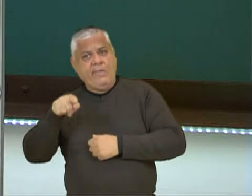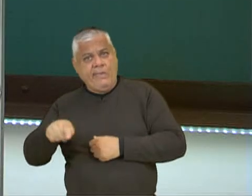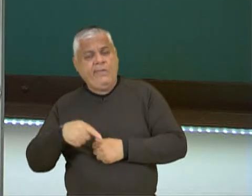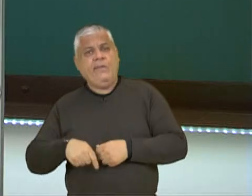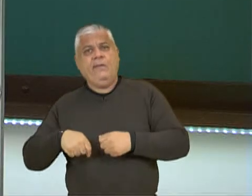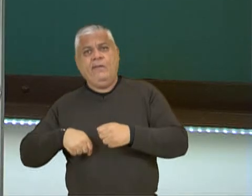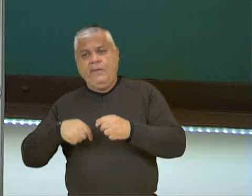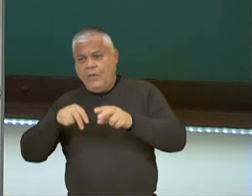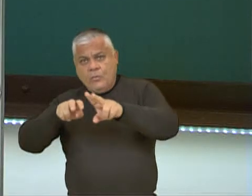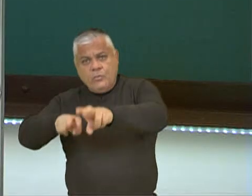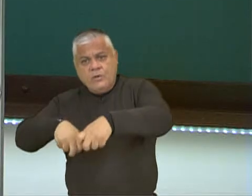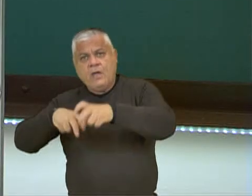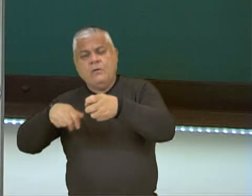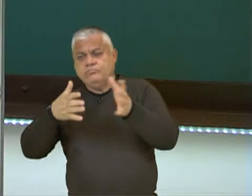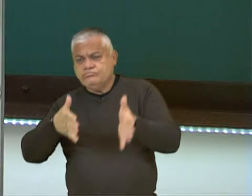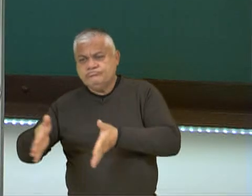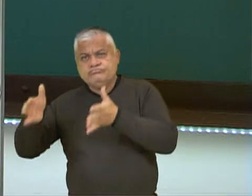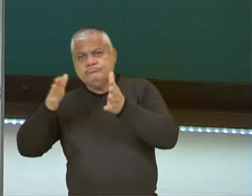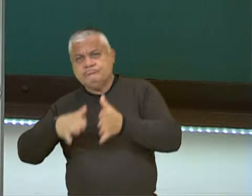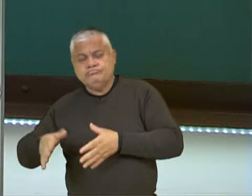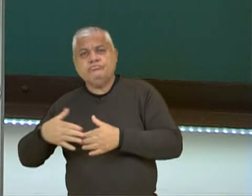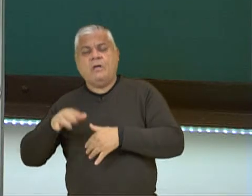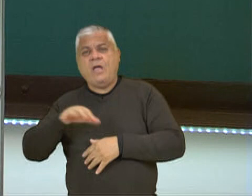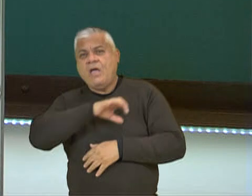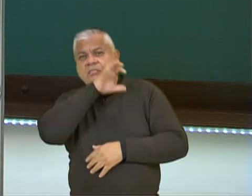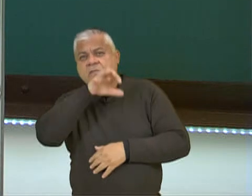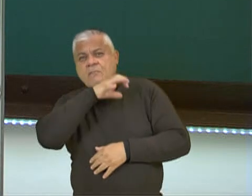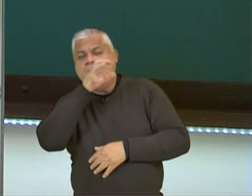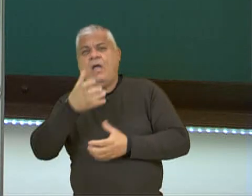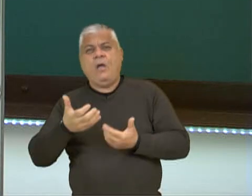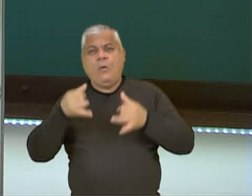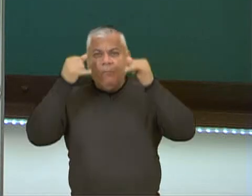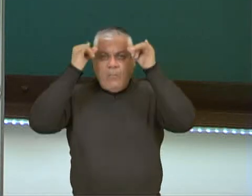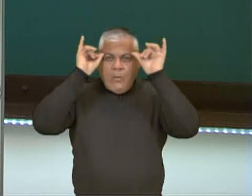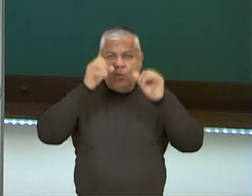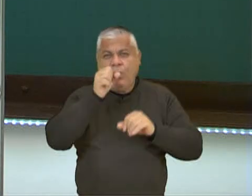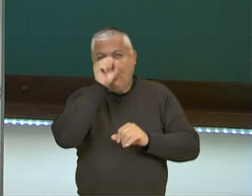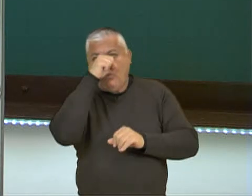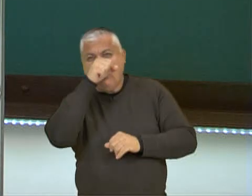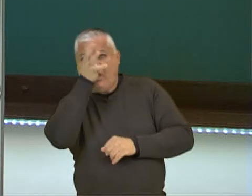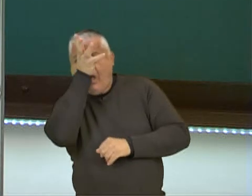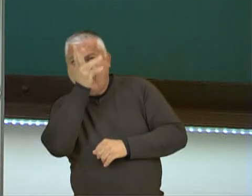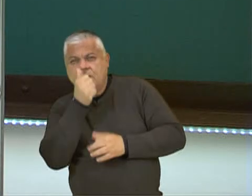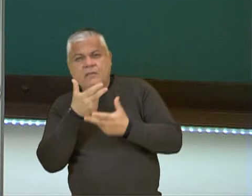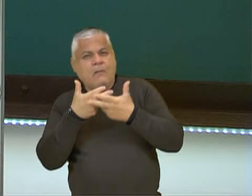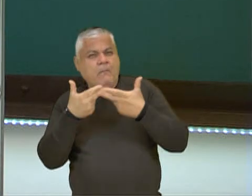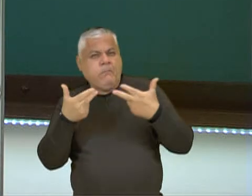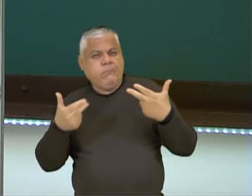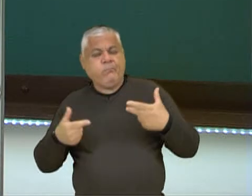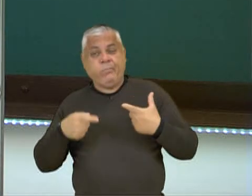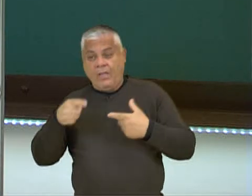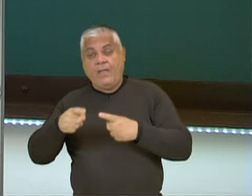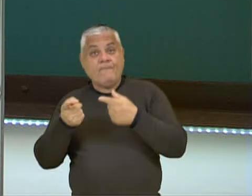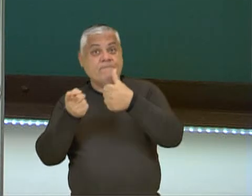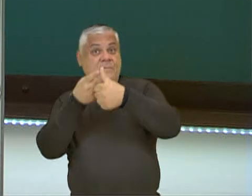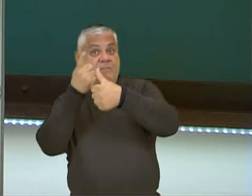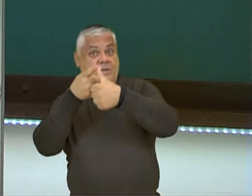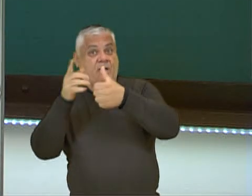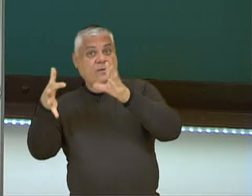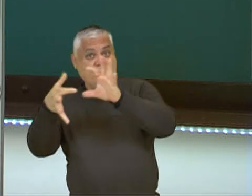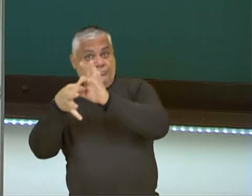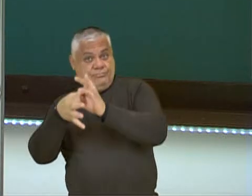produção rural, a agricultura, a pecuária, estão ligadas ali ao setor primário da economia, né?